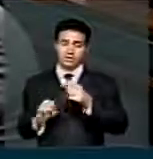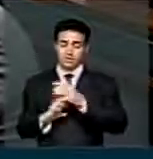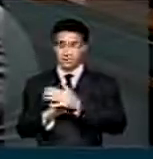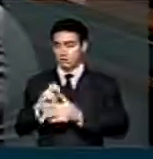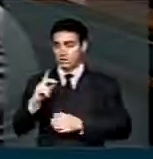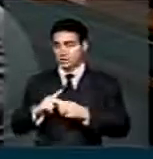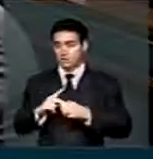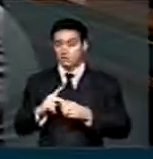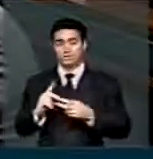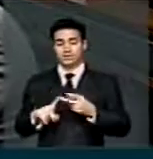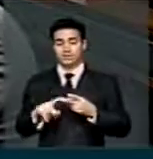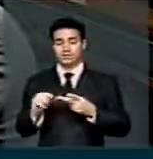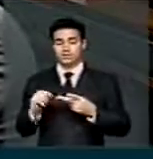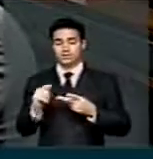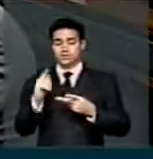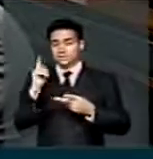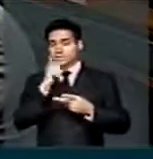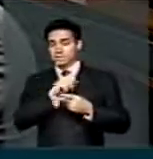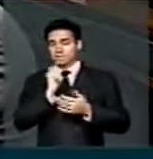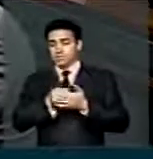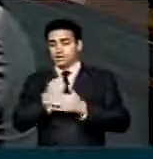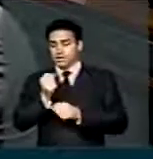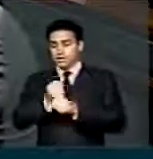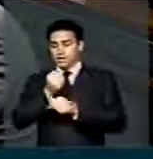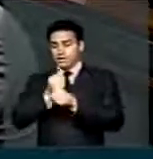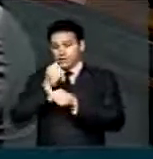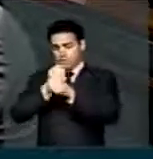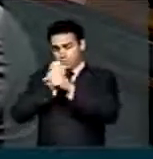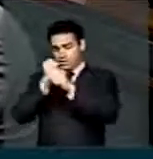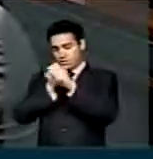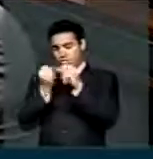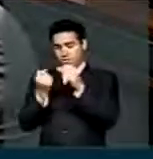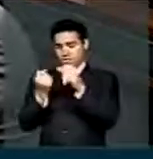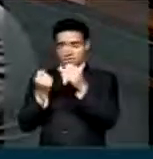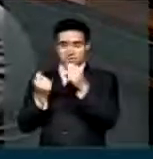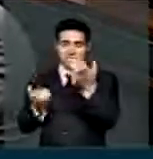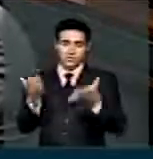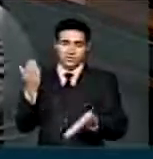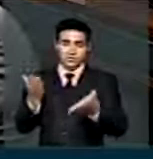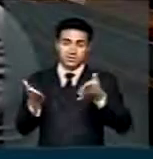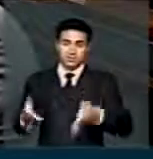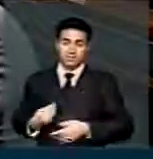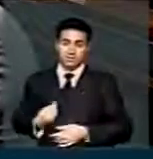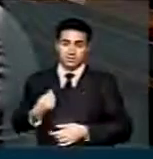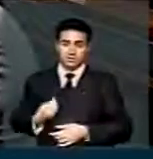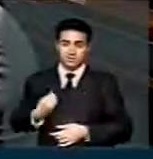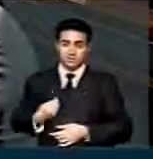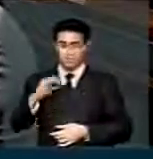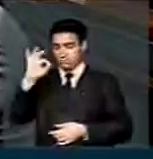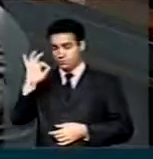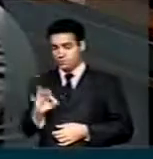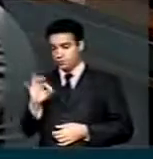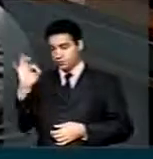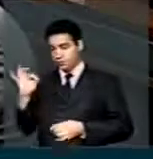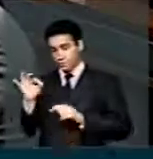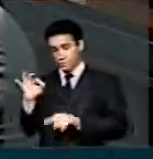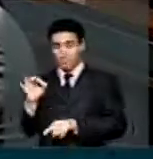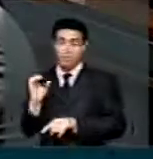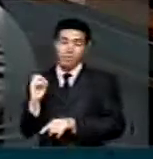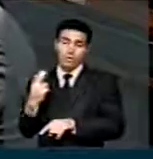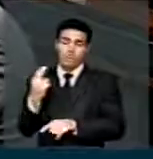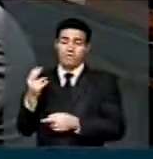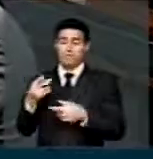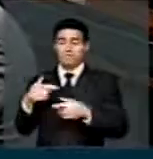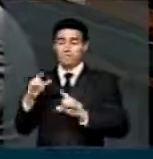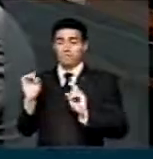Petrobras, arcar com o valor das obras proporcionalmente à sua participação residual, vender apenas parte das suas ações,